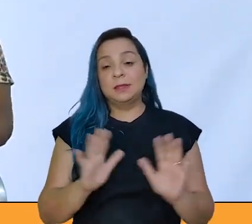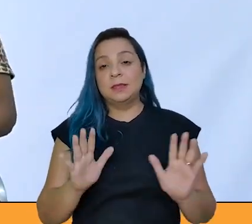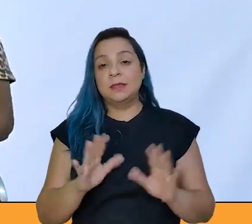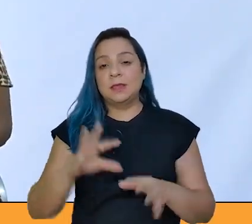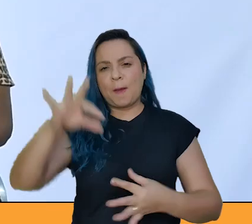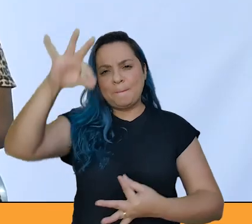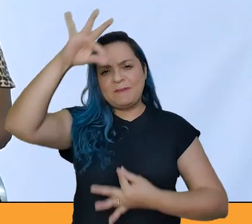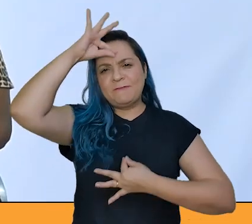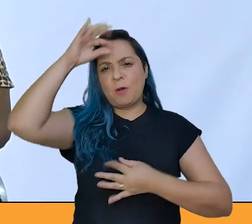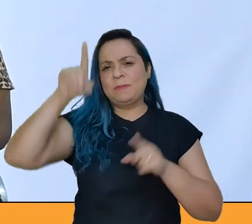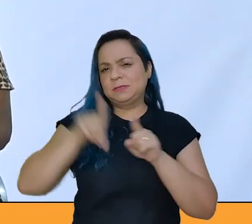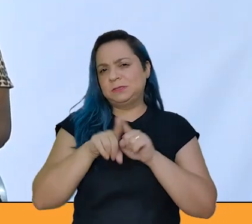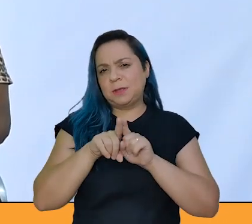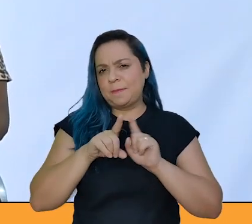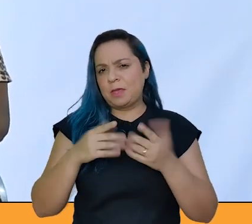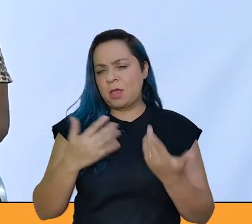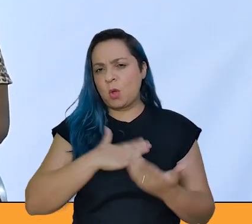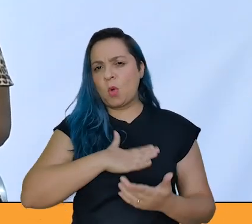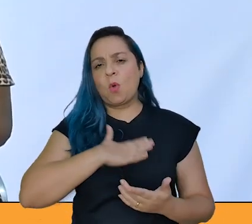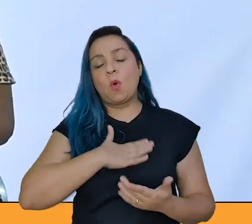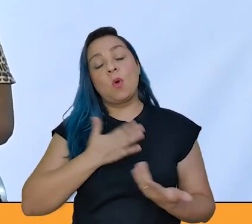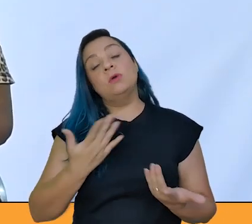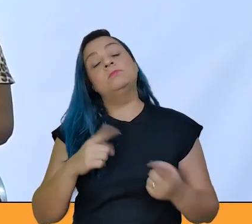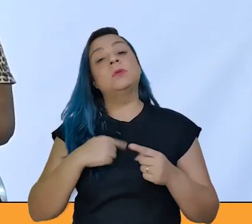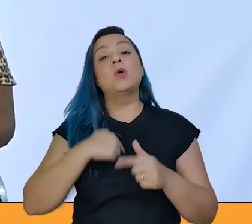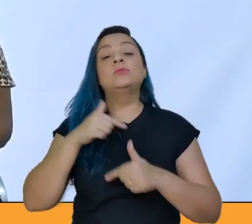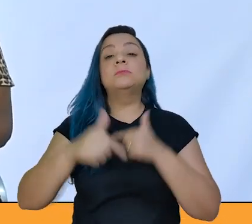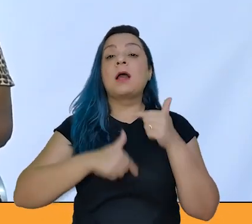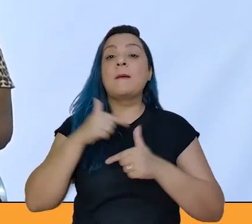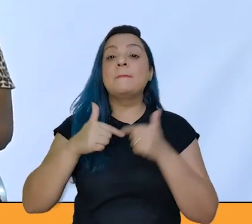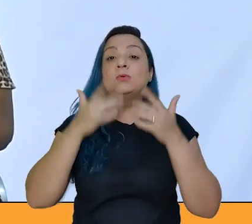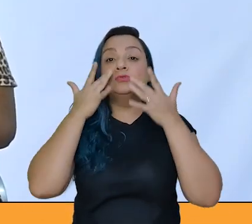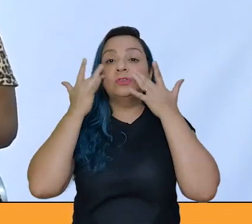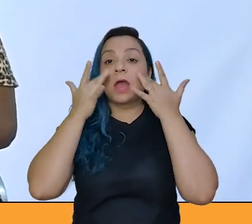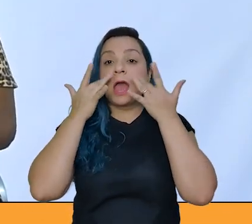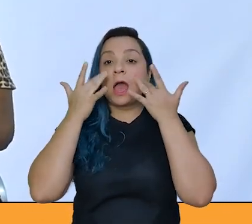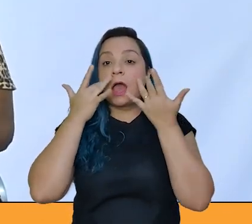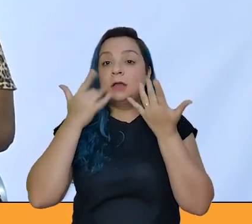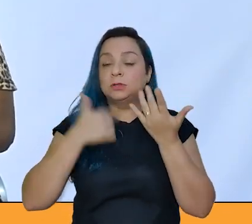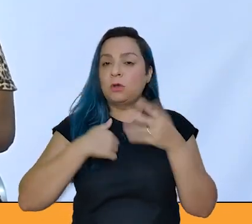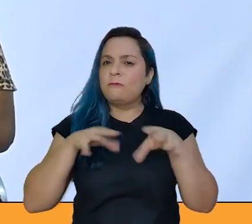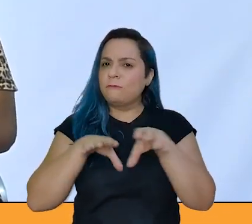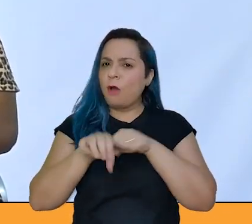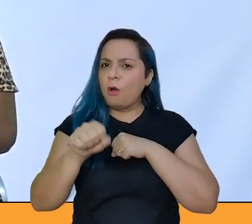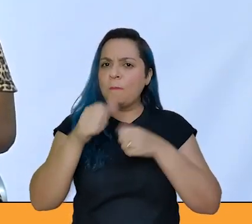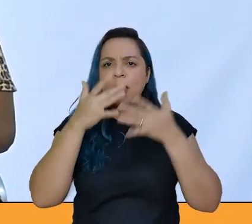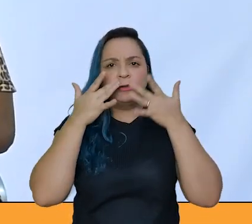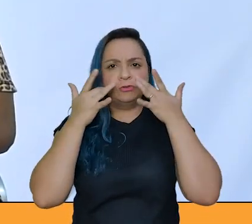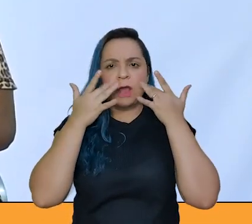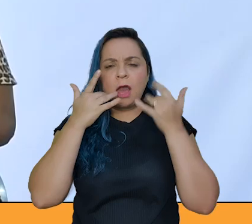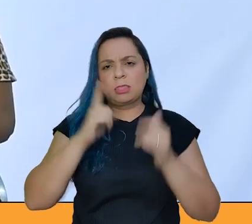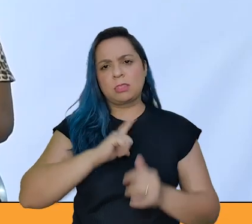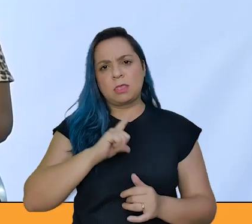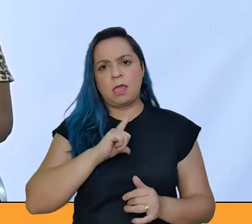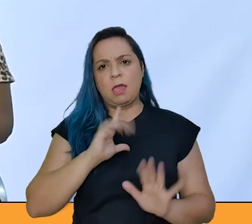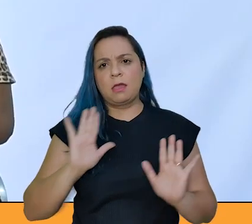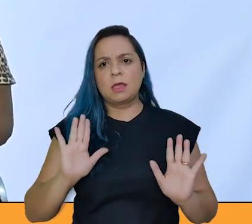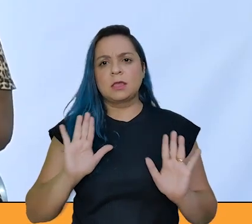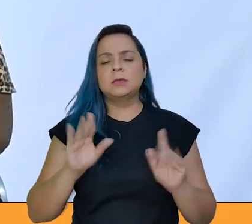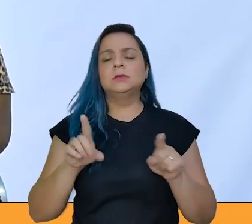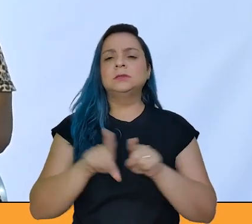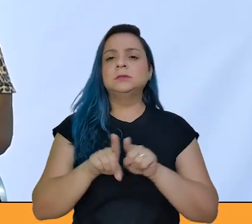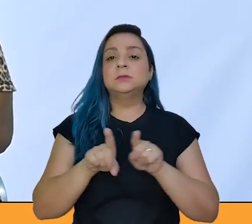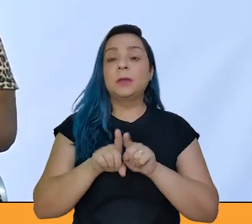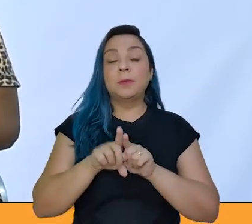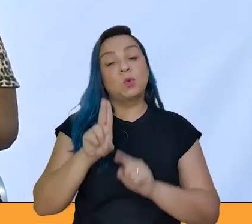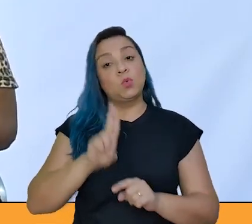né? Eu tenho alguns trabalhos ligados ao teatro, eu tenho uma formação ligada ao teatro e